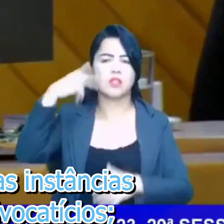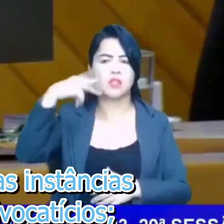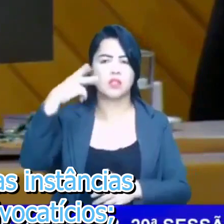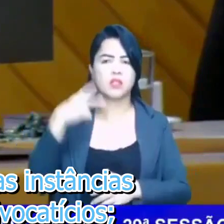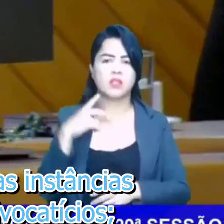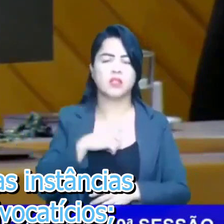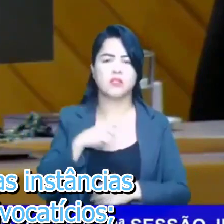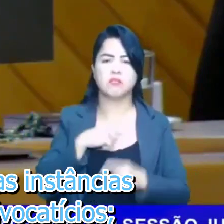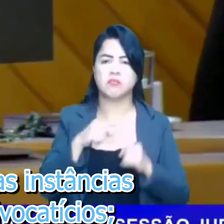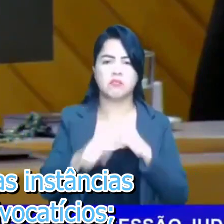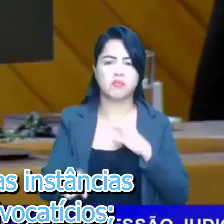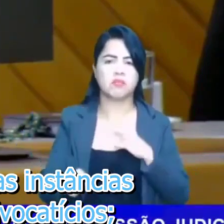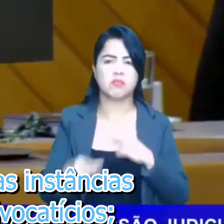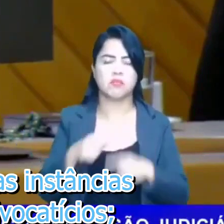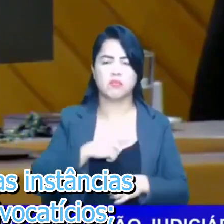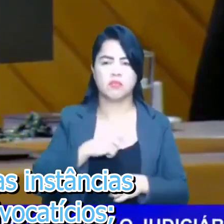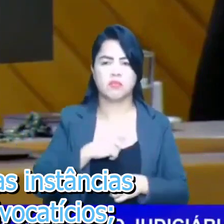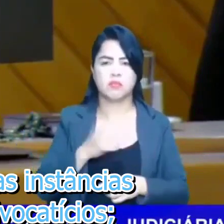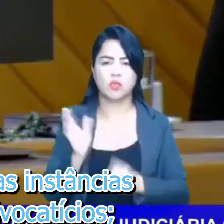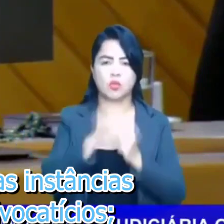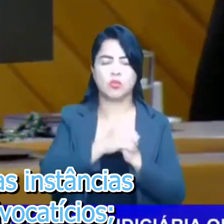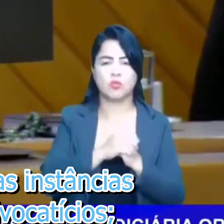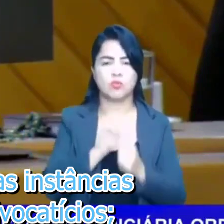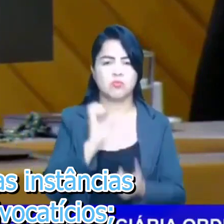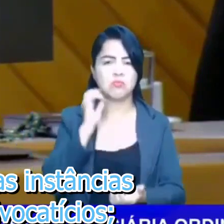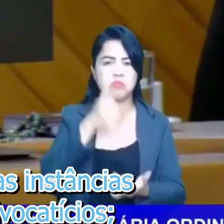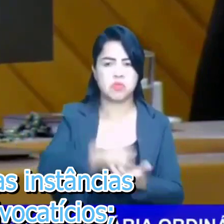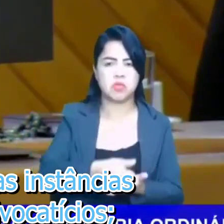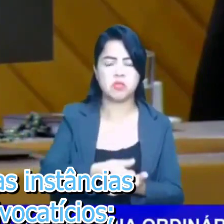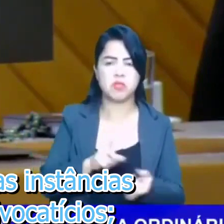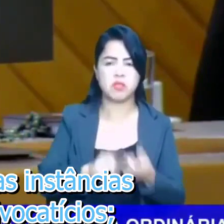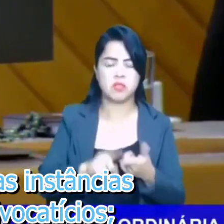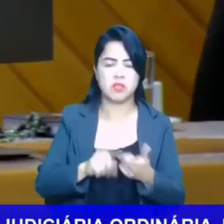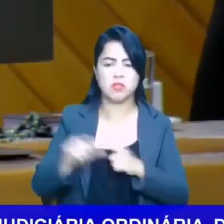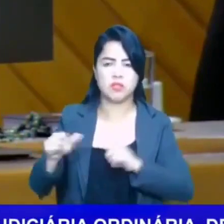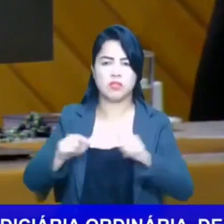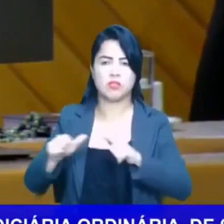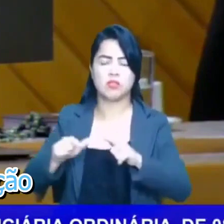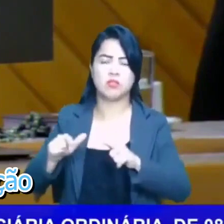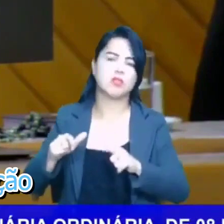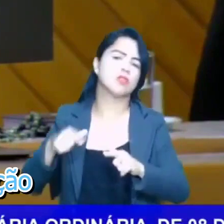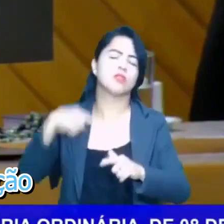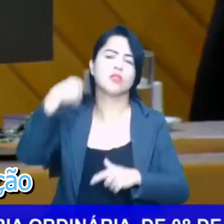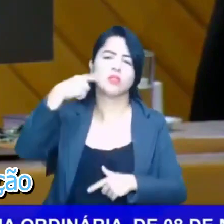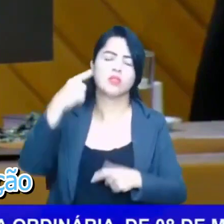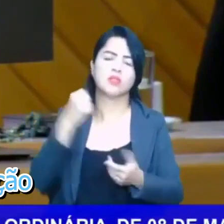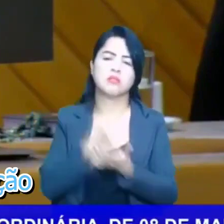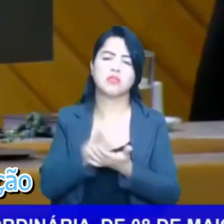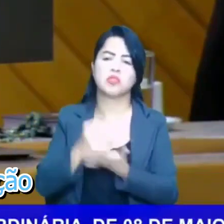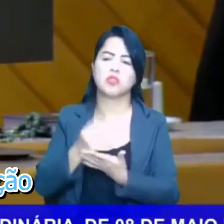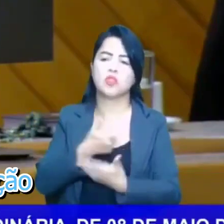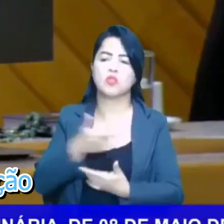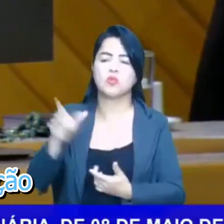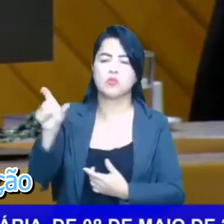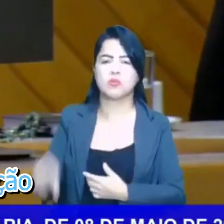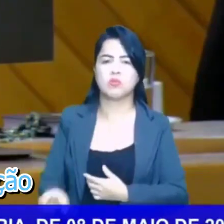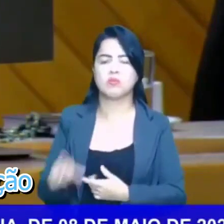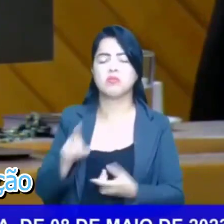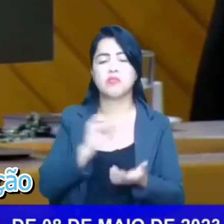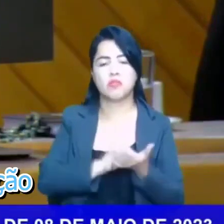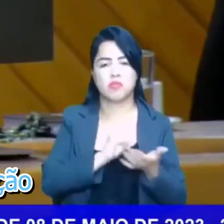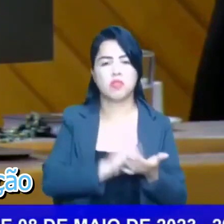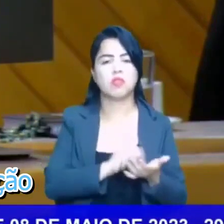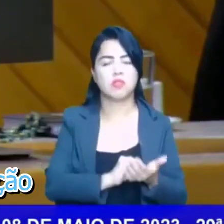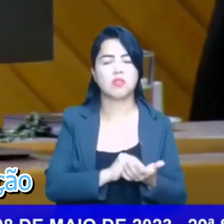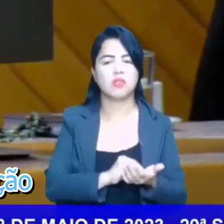desaprovação nas instâncias ordinárias, omissão de gastos, despesas com serviços advocatícios, contratação por terceiros, ausência de comprovação